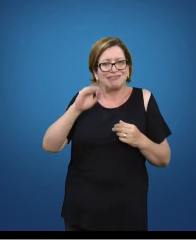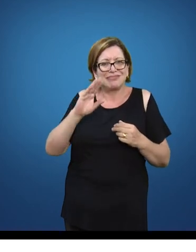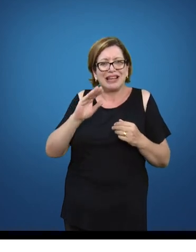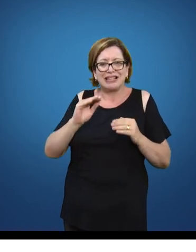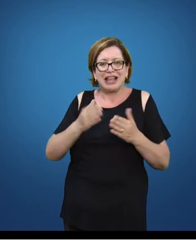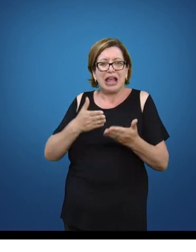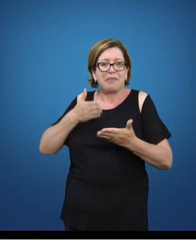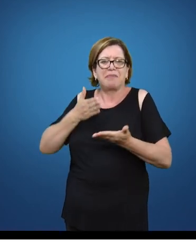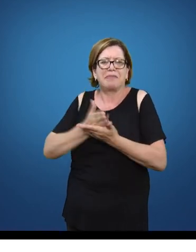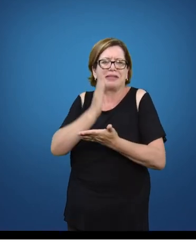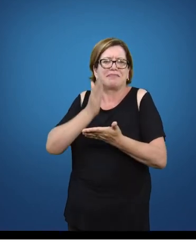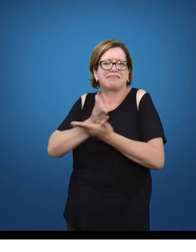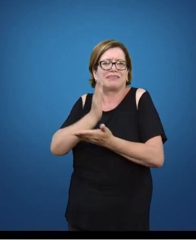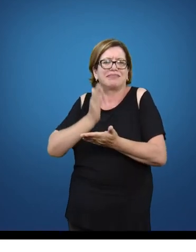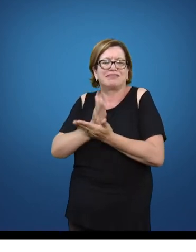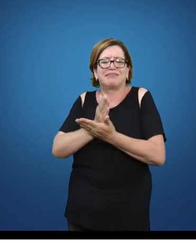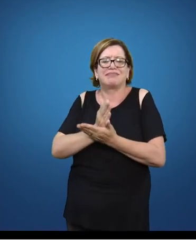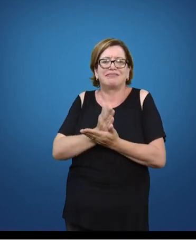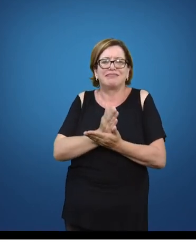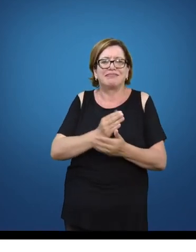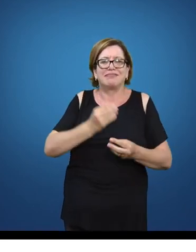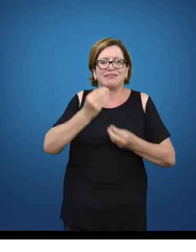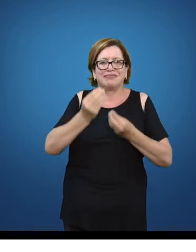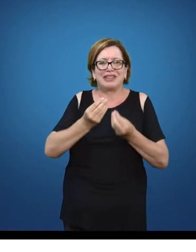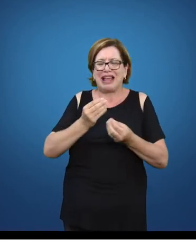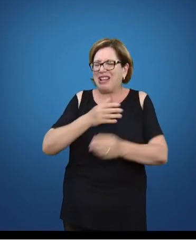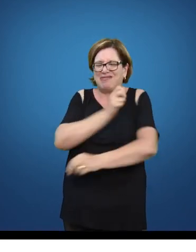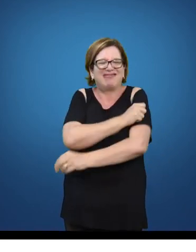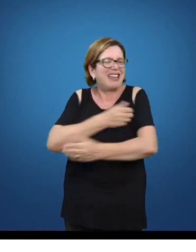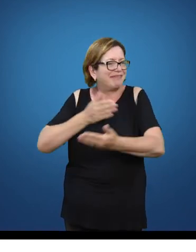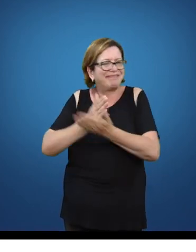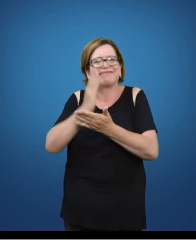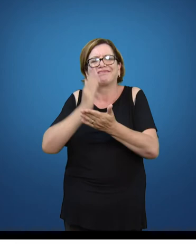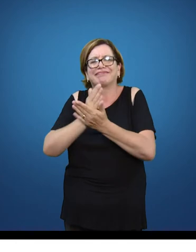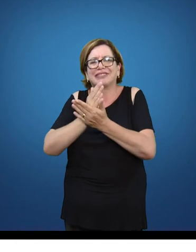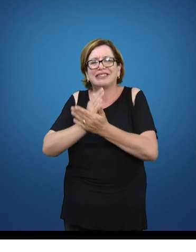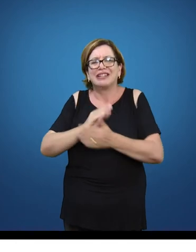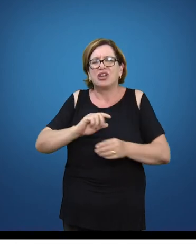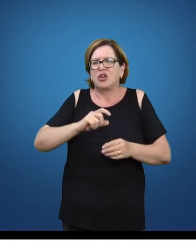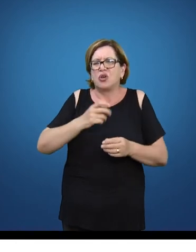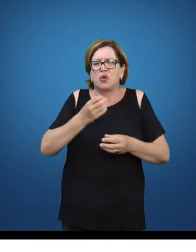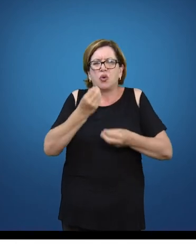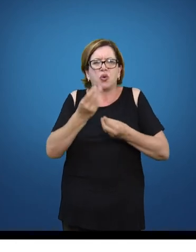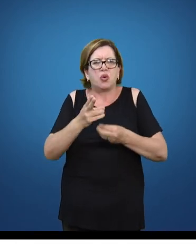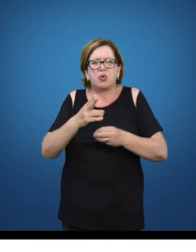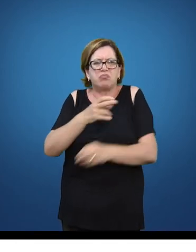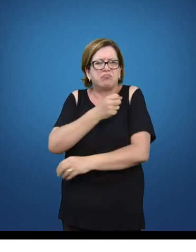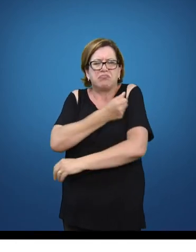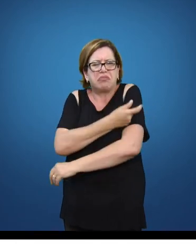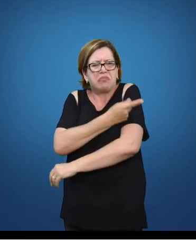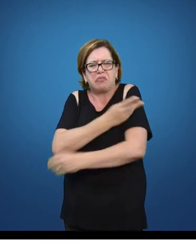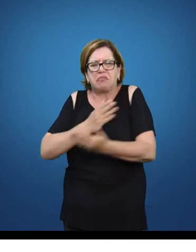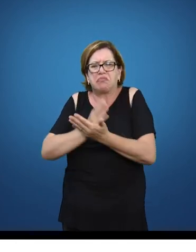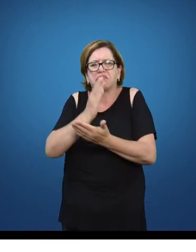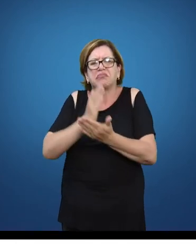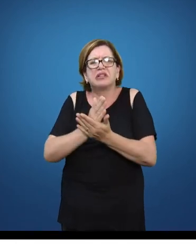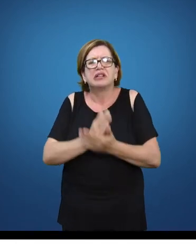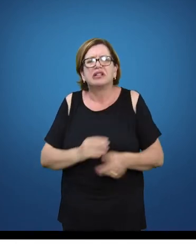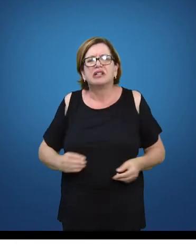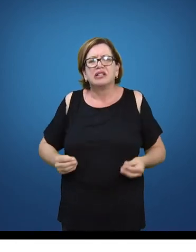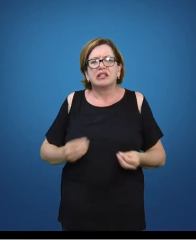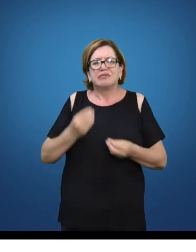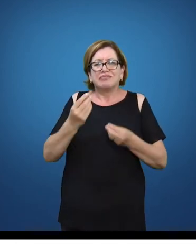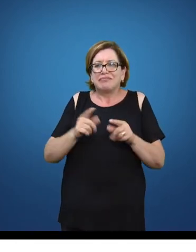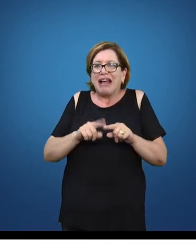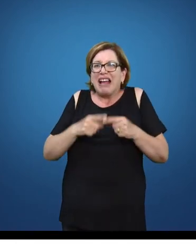promoção pela promoção desse aluno para outro turno outra série enfim do que